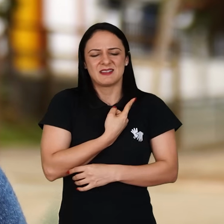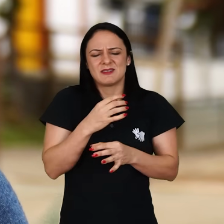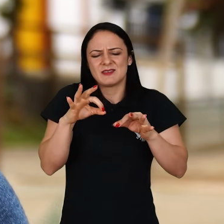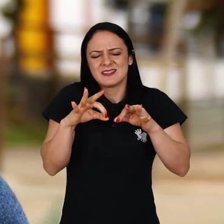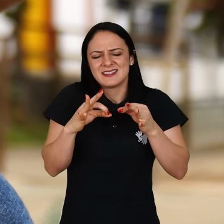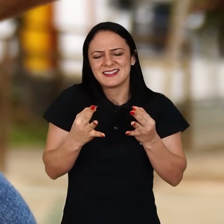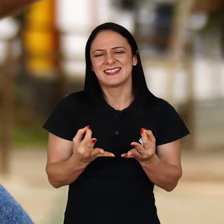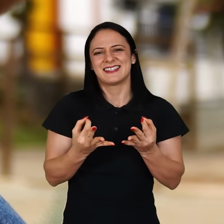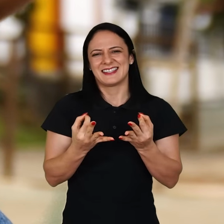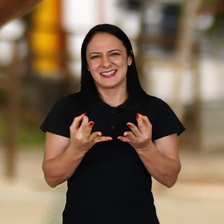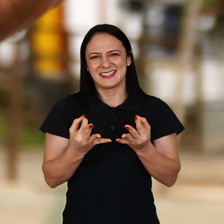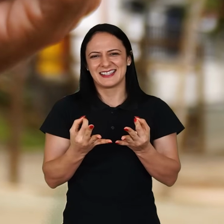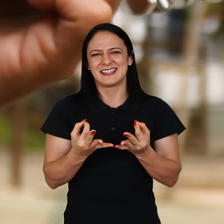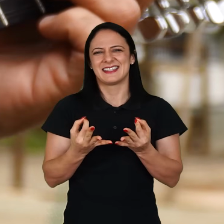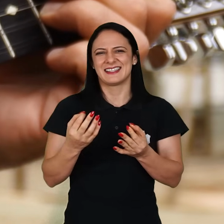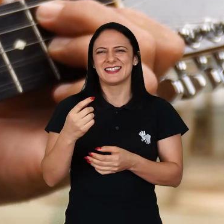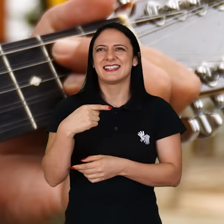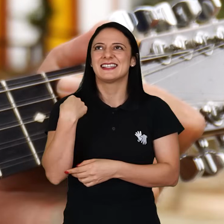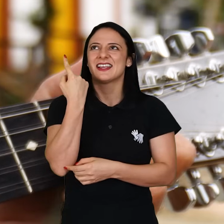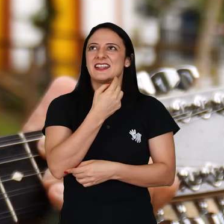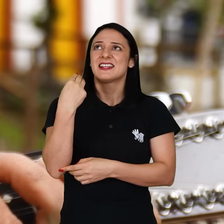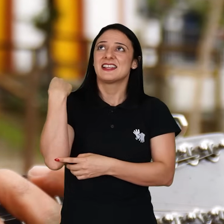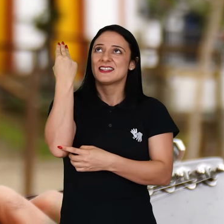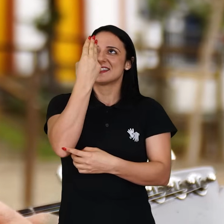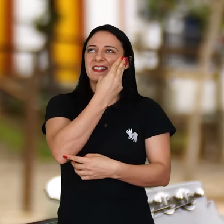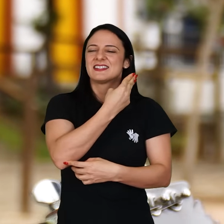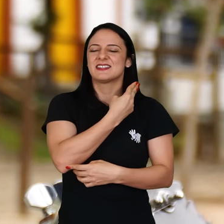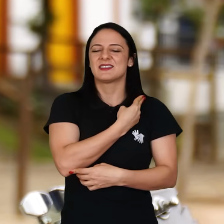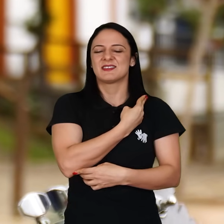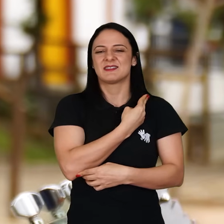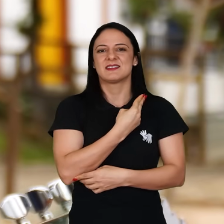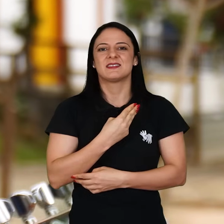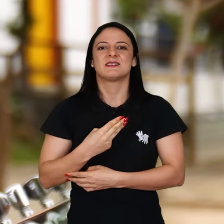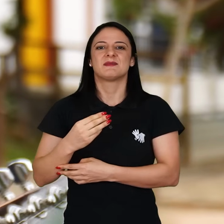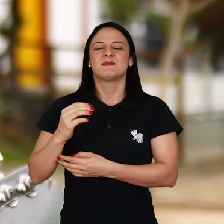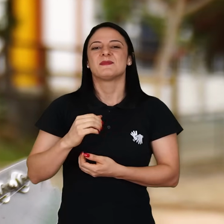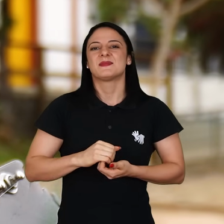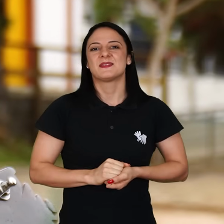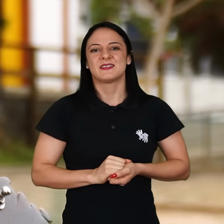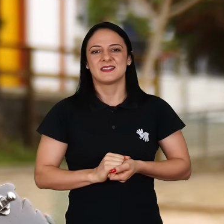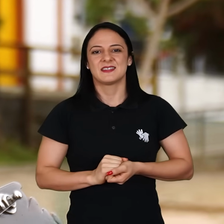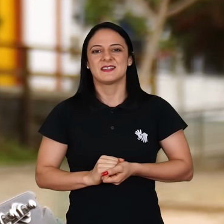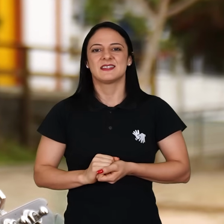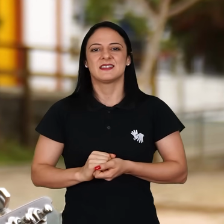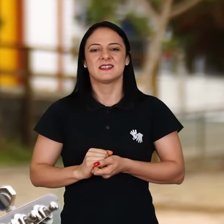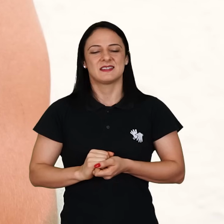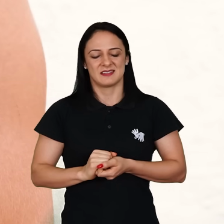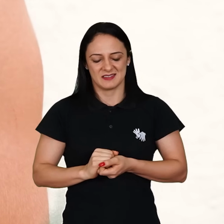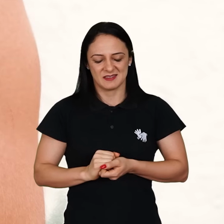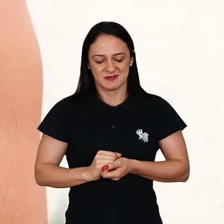Sou caipira, pirapora nossa, Senhora de